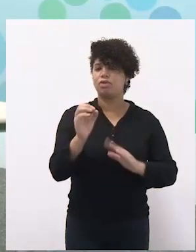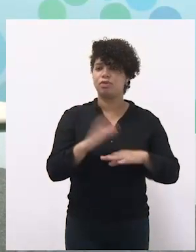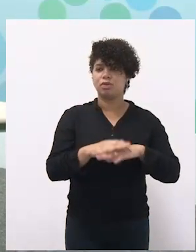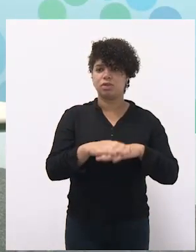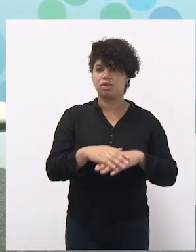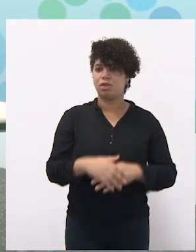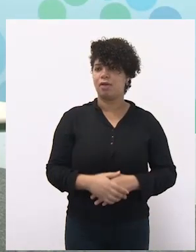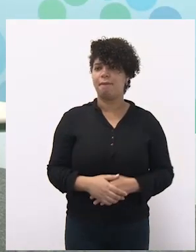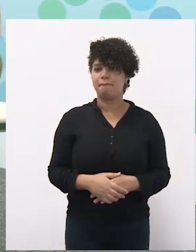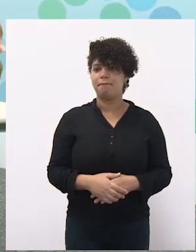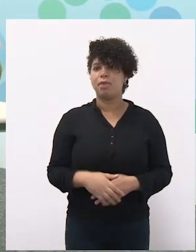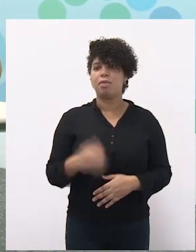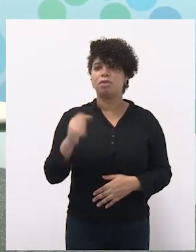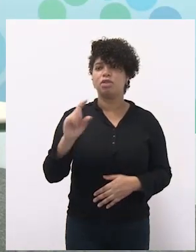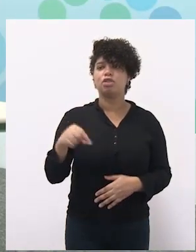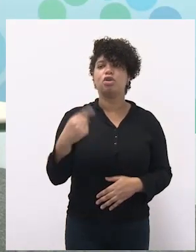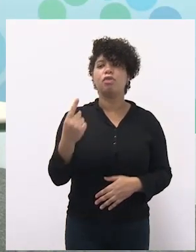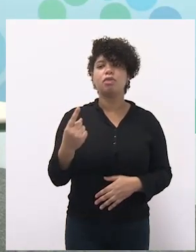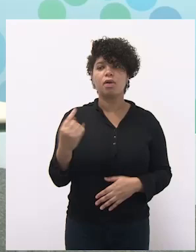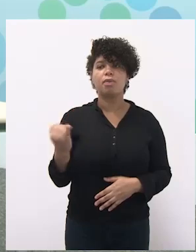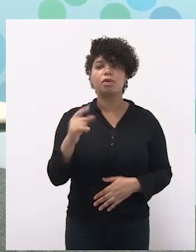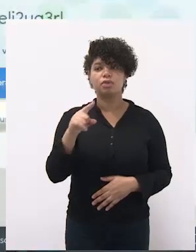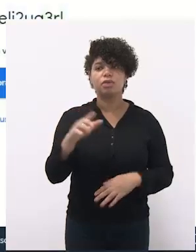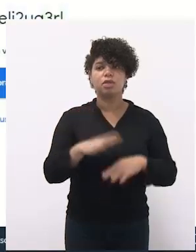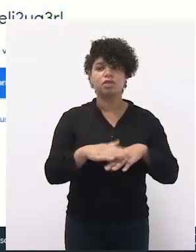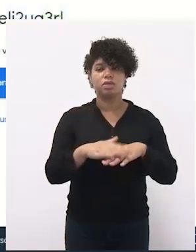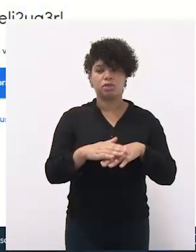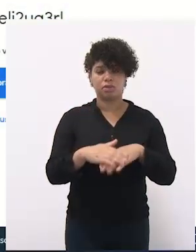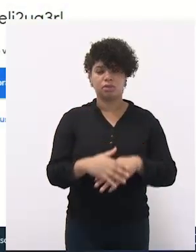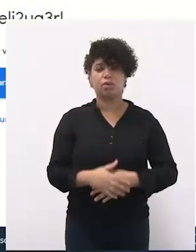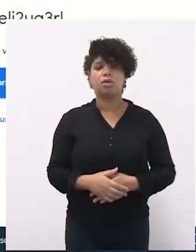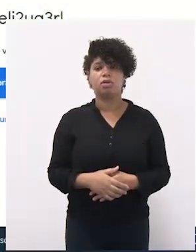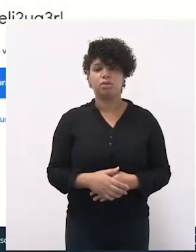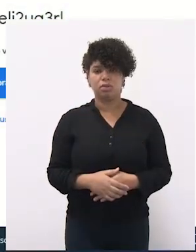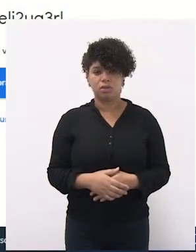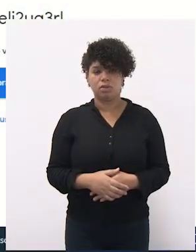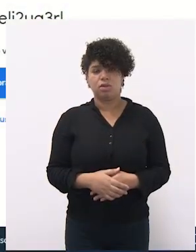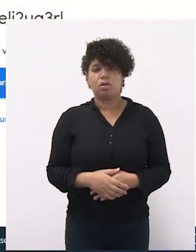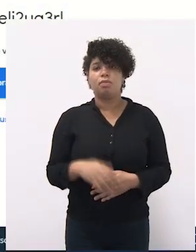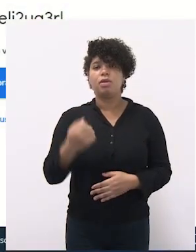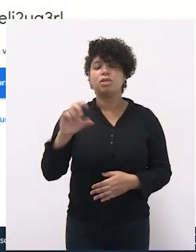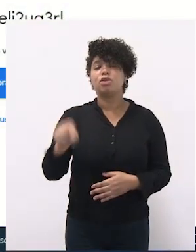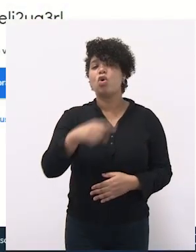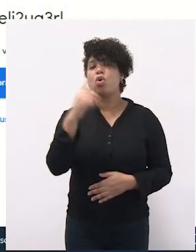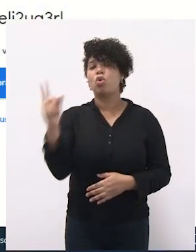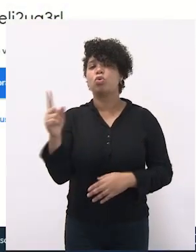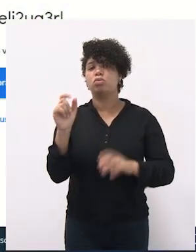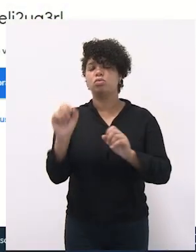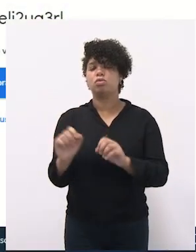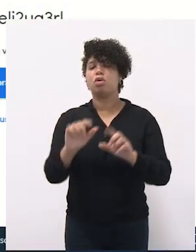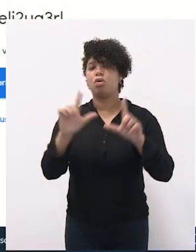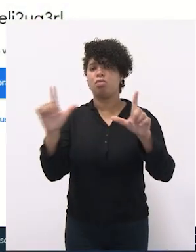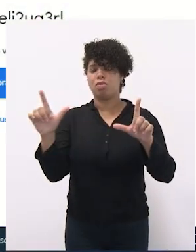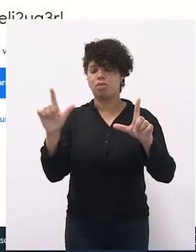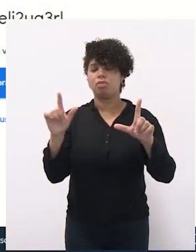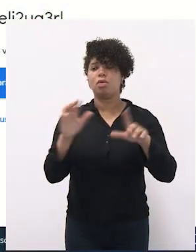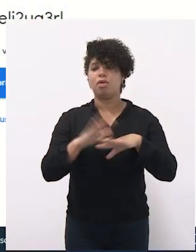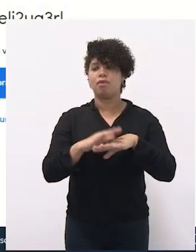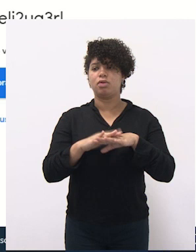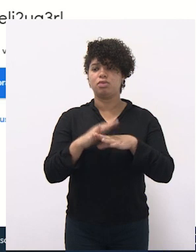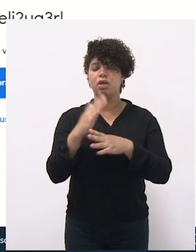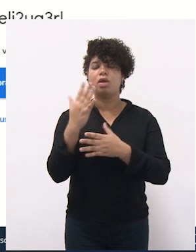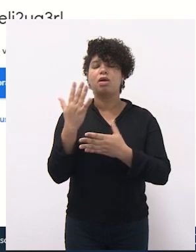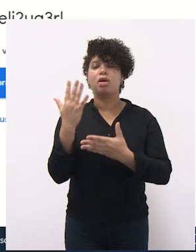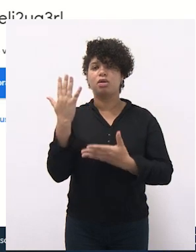Não. Tem que ser por fora. Tem que ser Então por isso é fora, importante, vai ser gente. encaminhado pro Google, né? Tá. Ou vai pedir para fazer o download